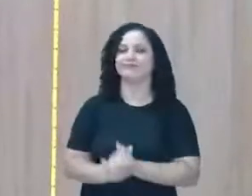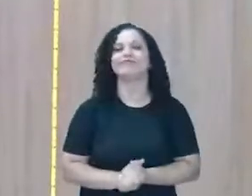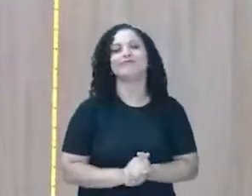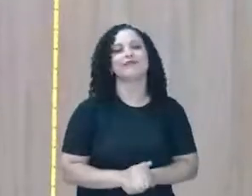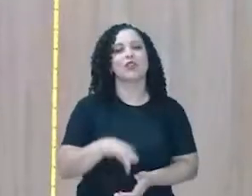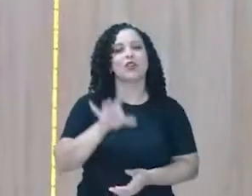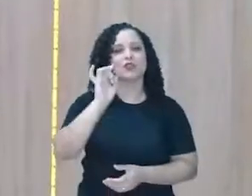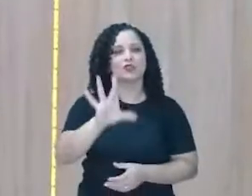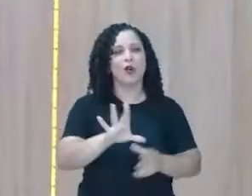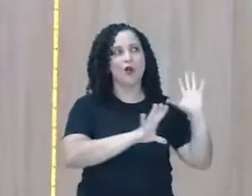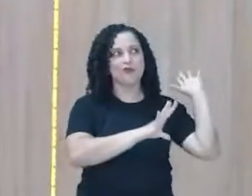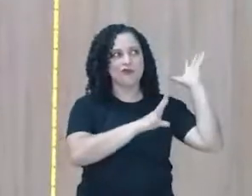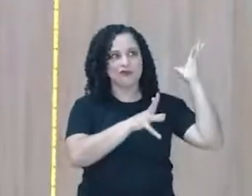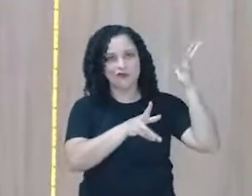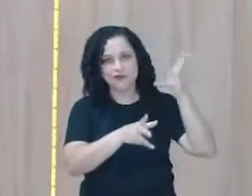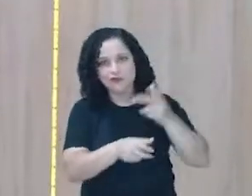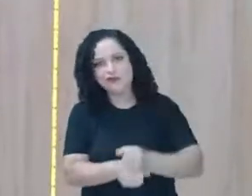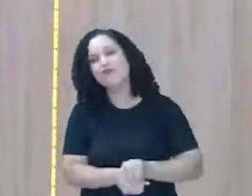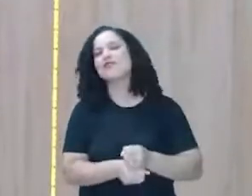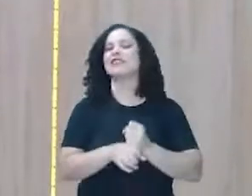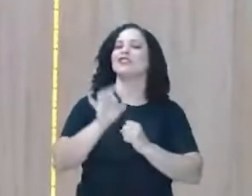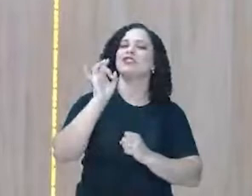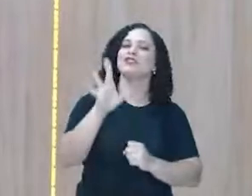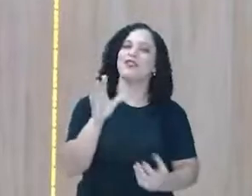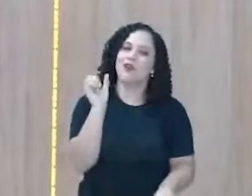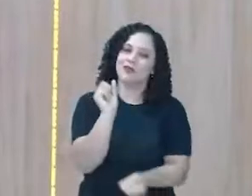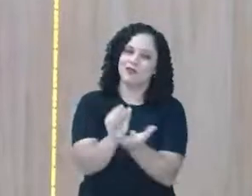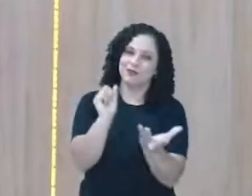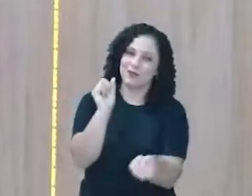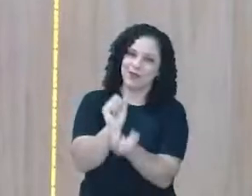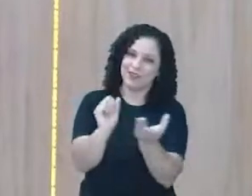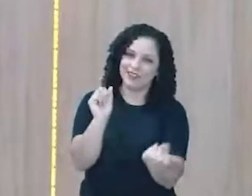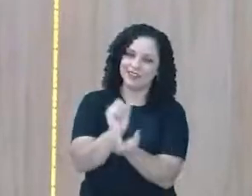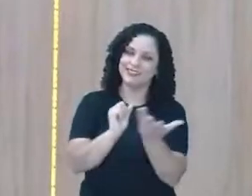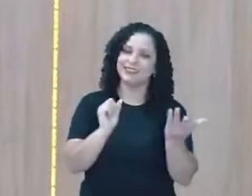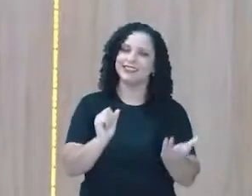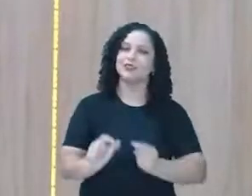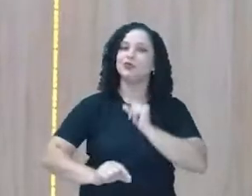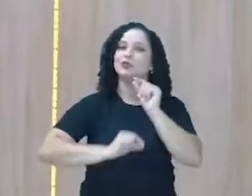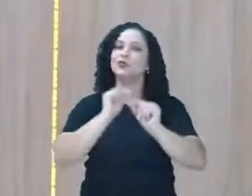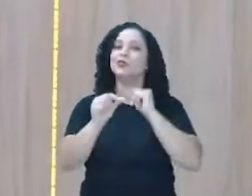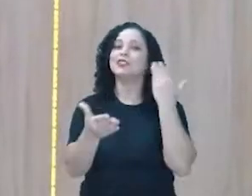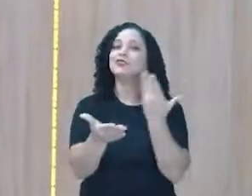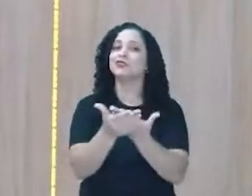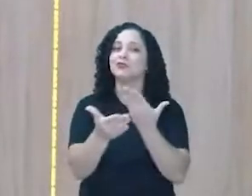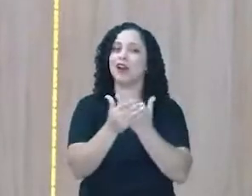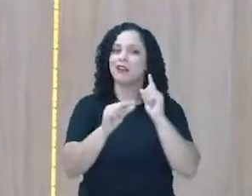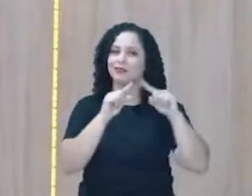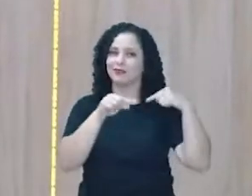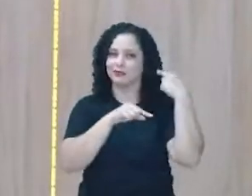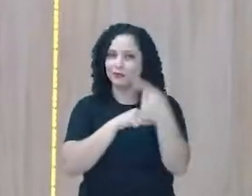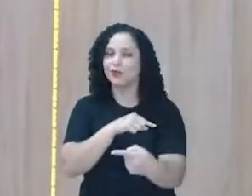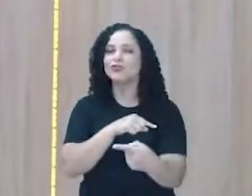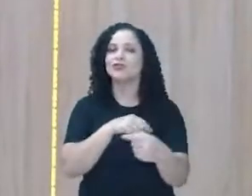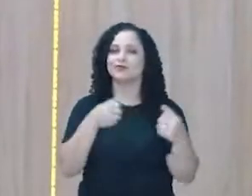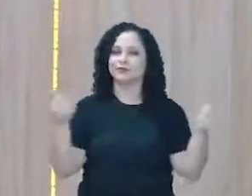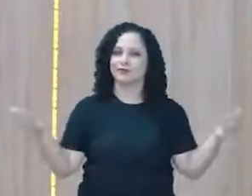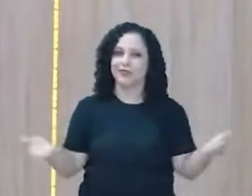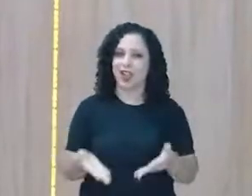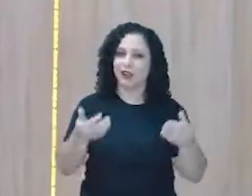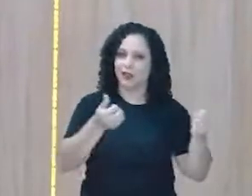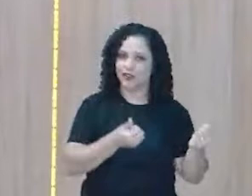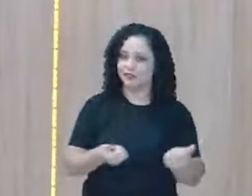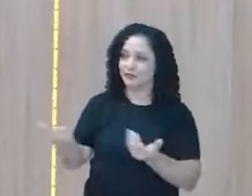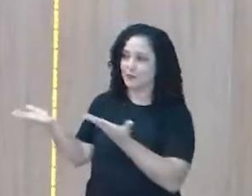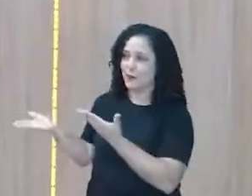um spoiler aí do que a gente... Um esquente, pois é, do que a gente vai trabalhar, certo? Eu vou passar a palavra